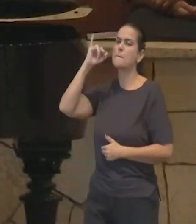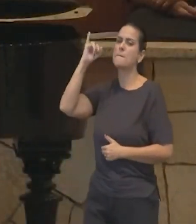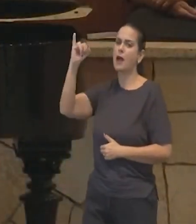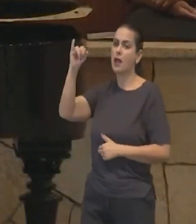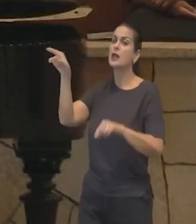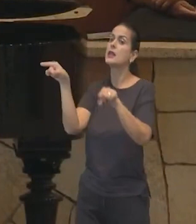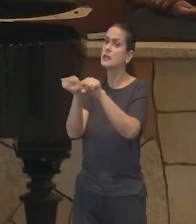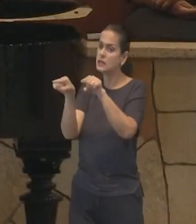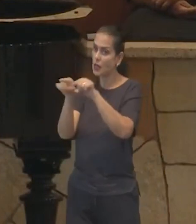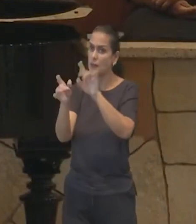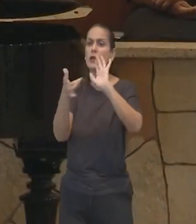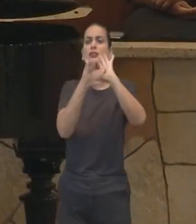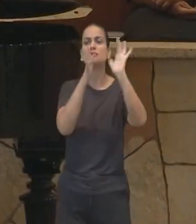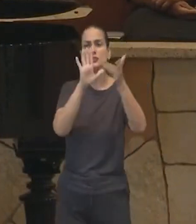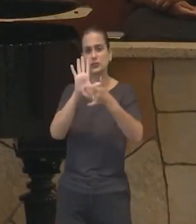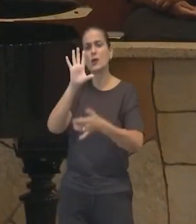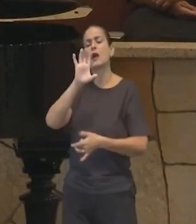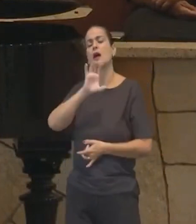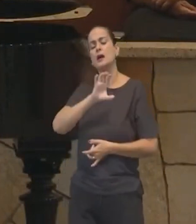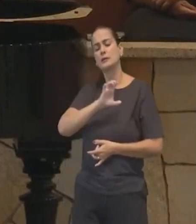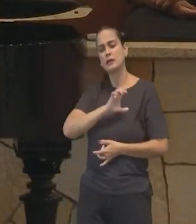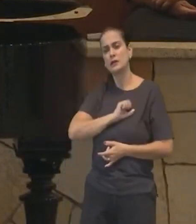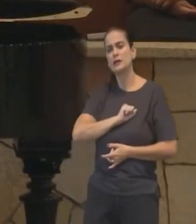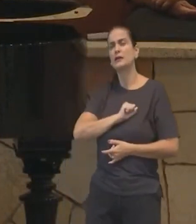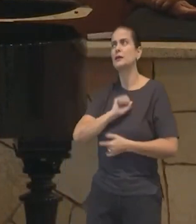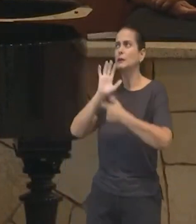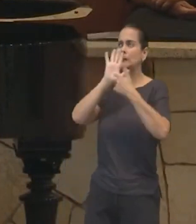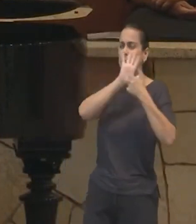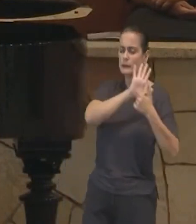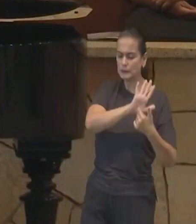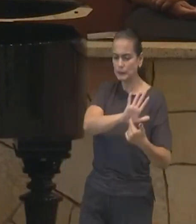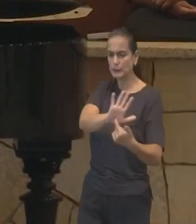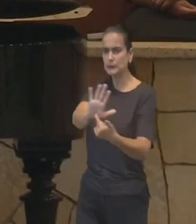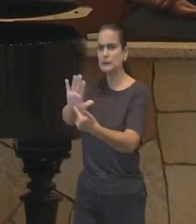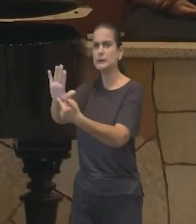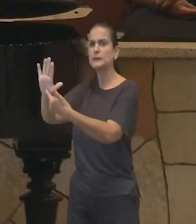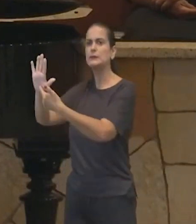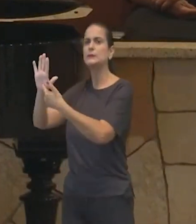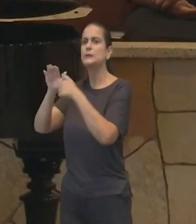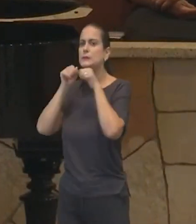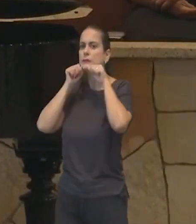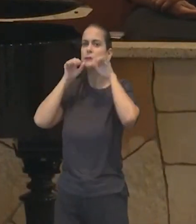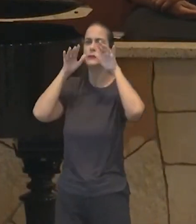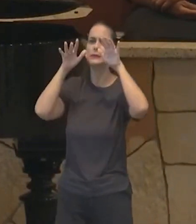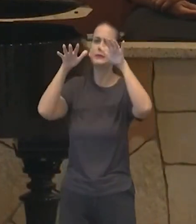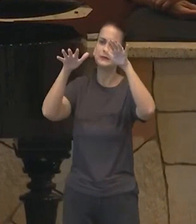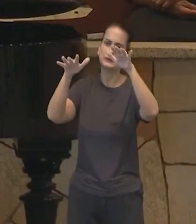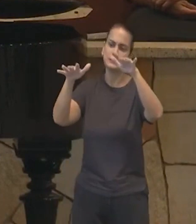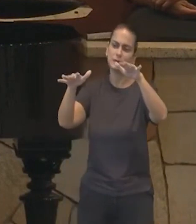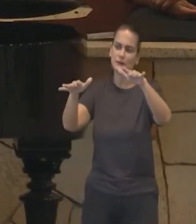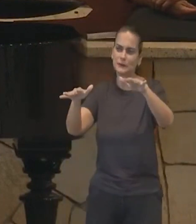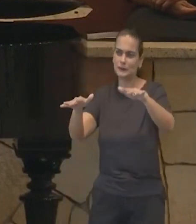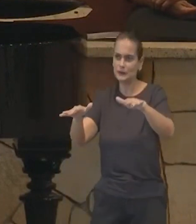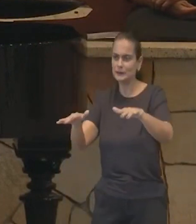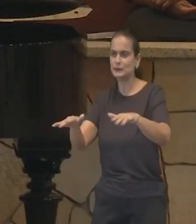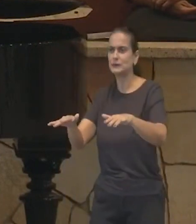o amarei e me manifestarei a Ele.